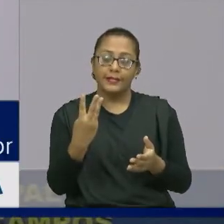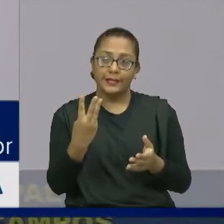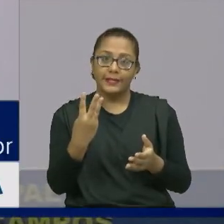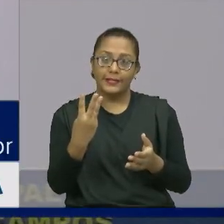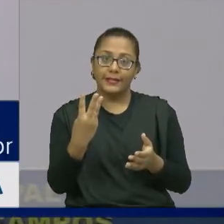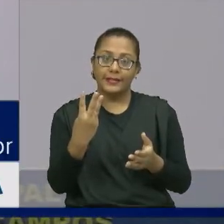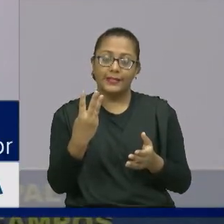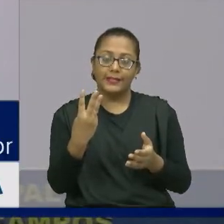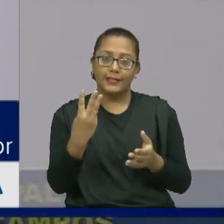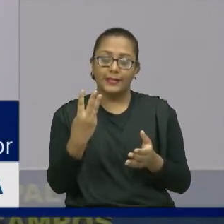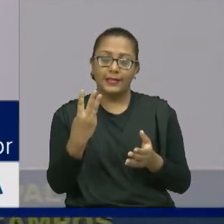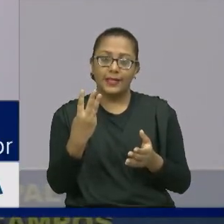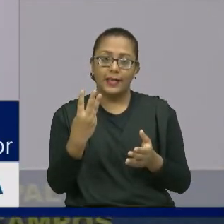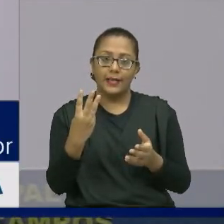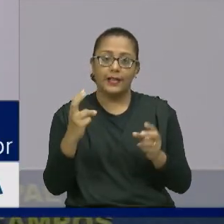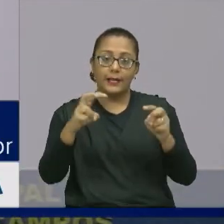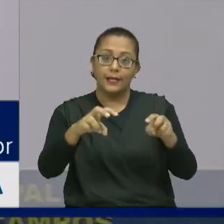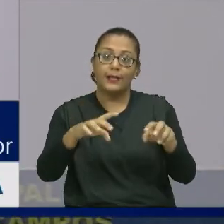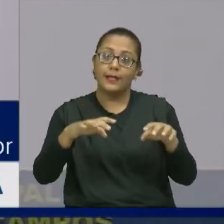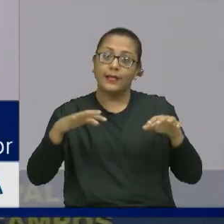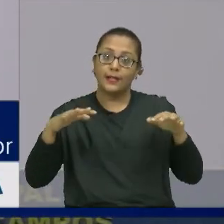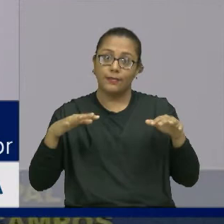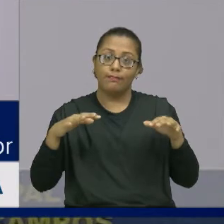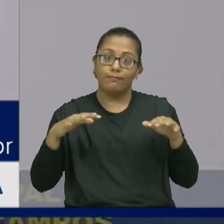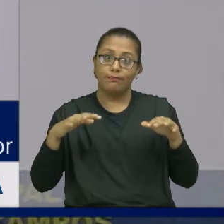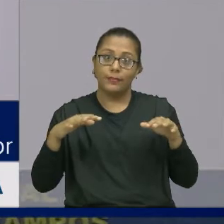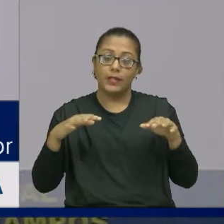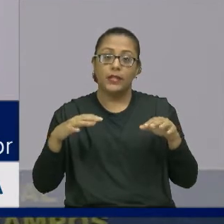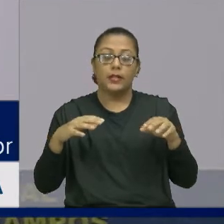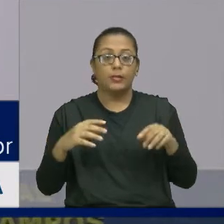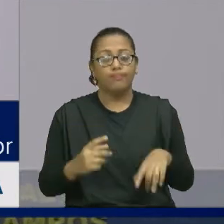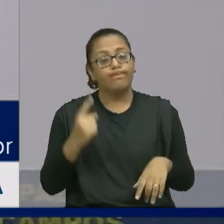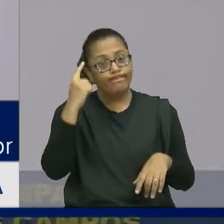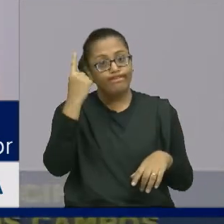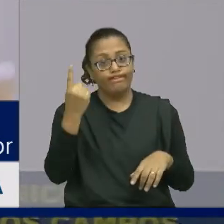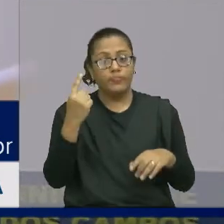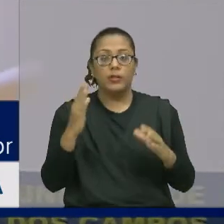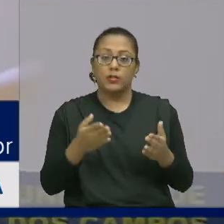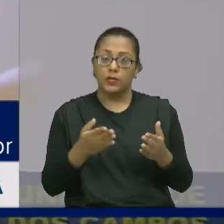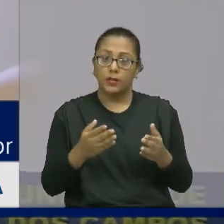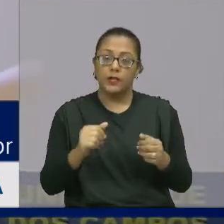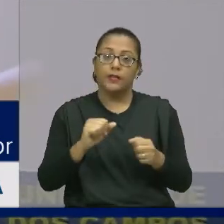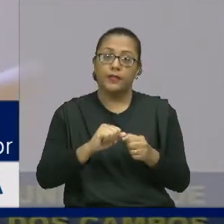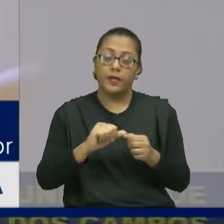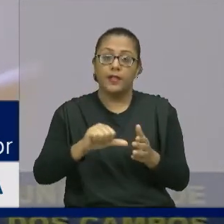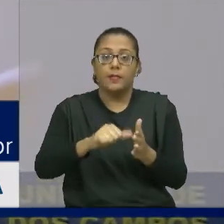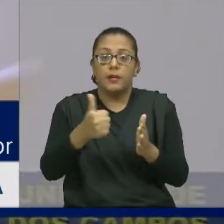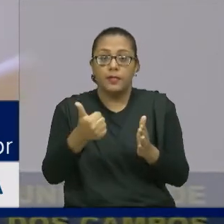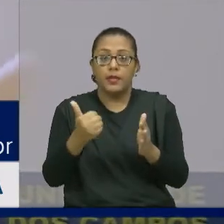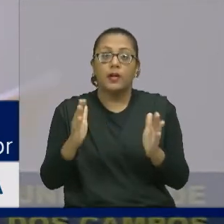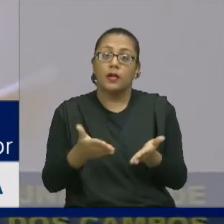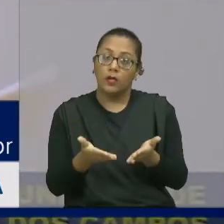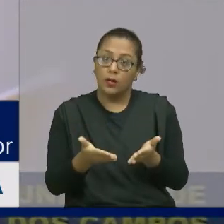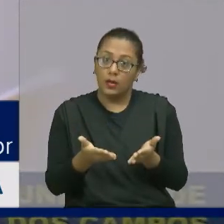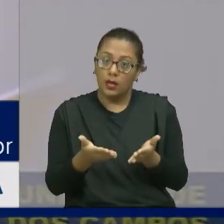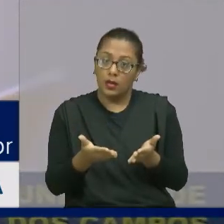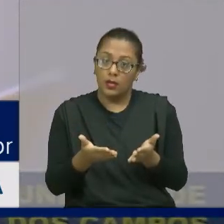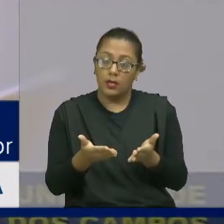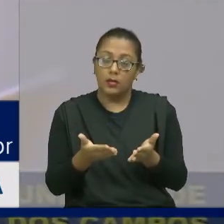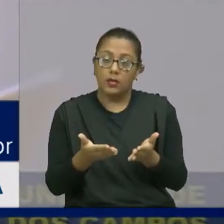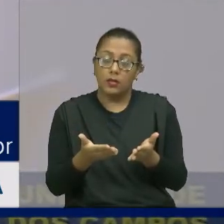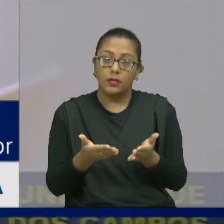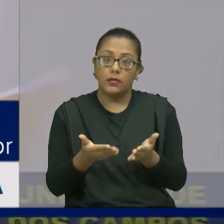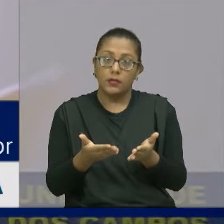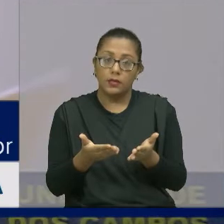né? Então, a sugestão, a gente faz essa primeira agora, fecha, viu, Sérgio? Aí abre. Lógico, para